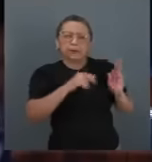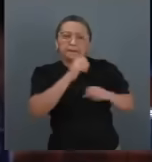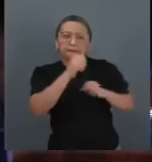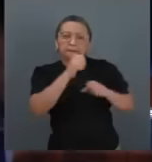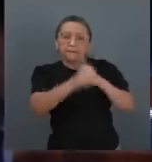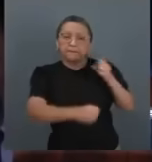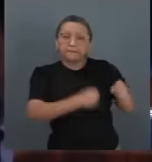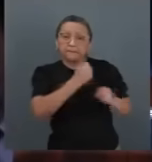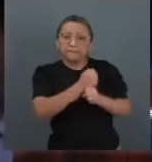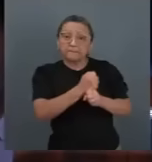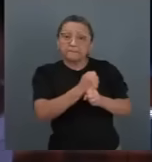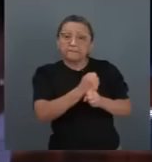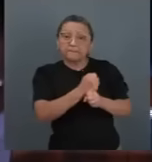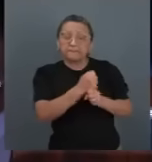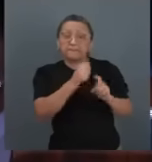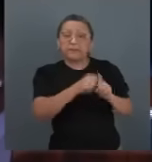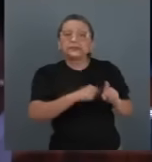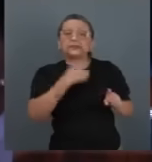2025, março agora,